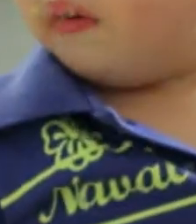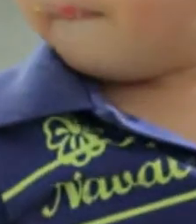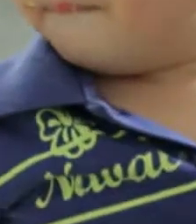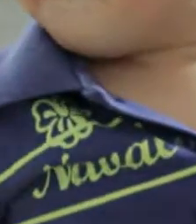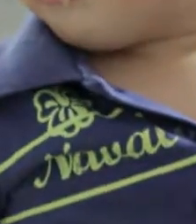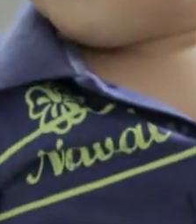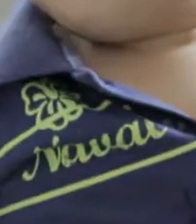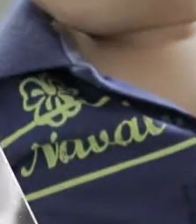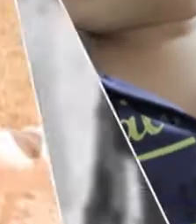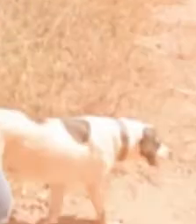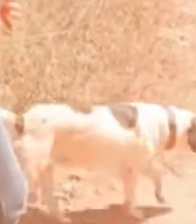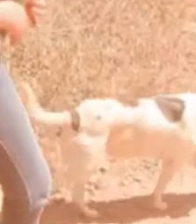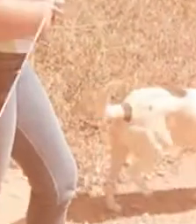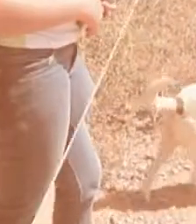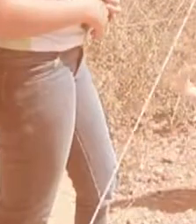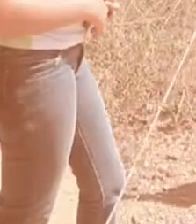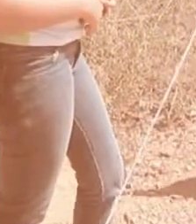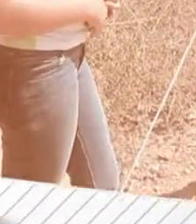Música